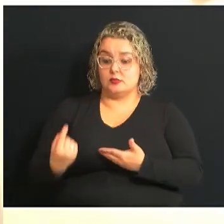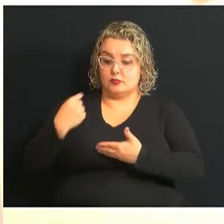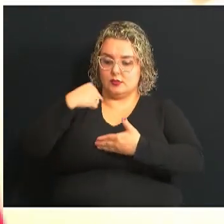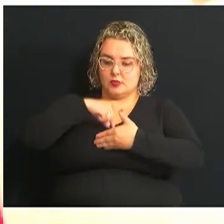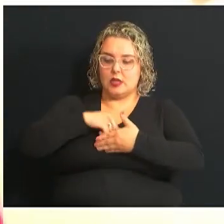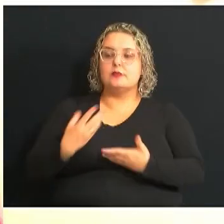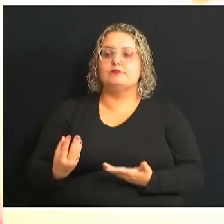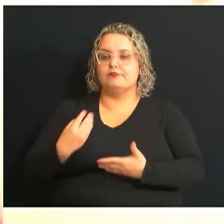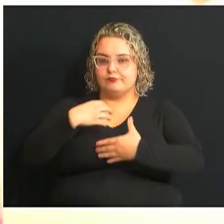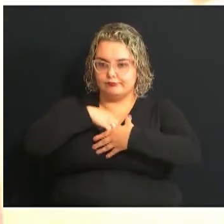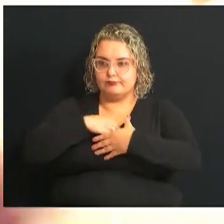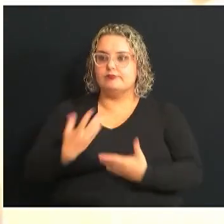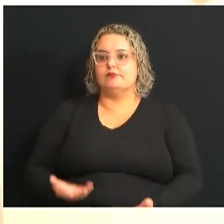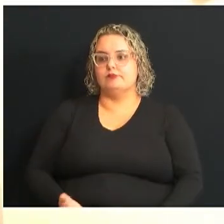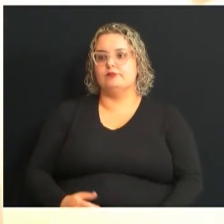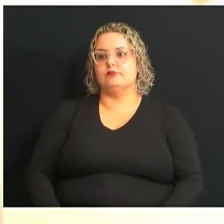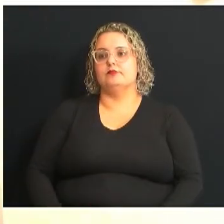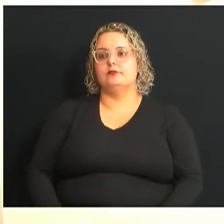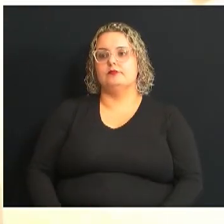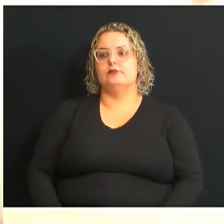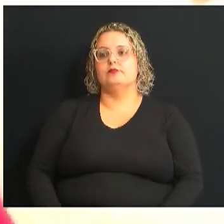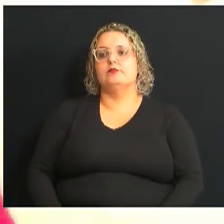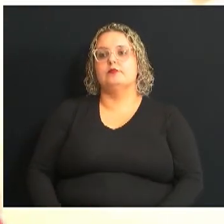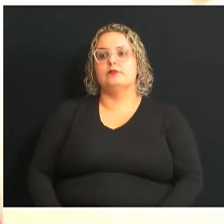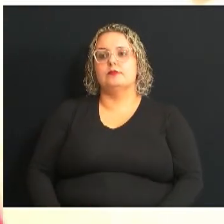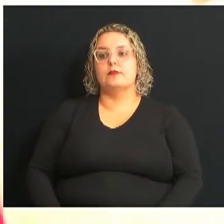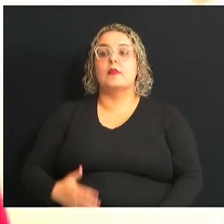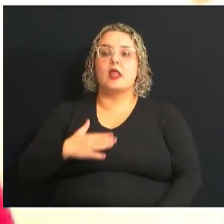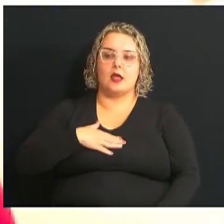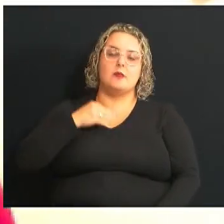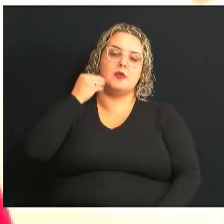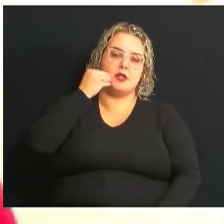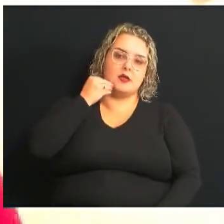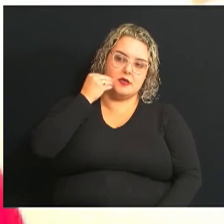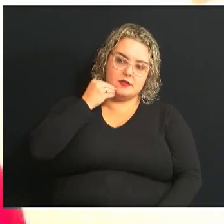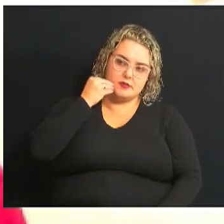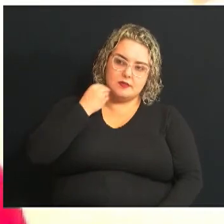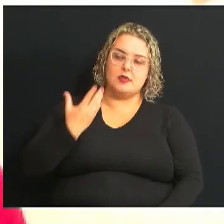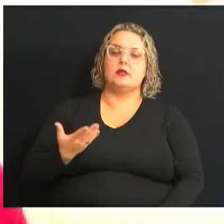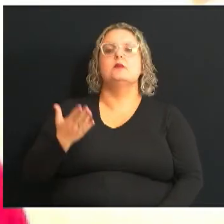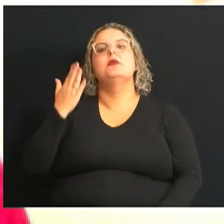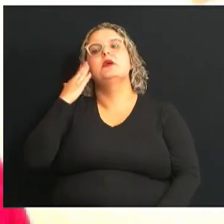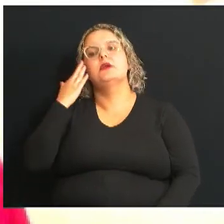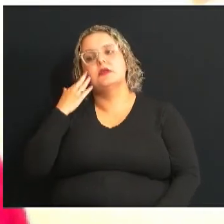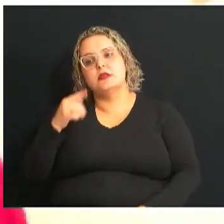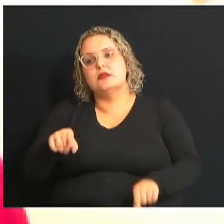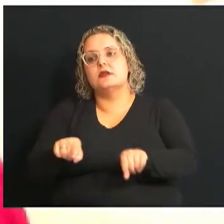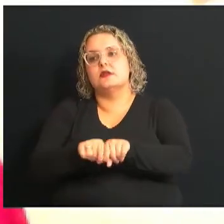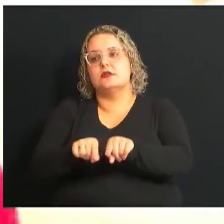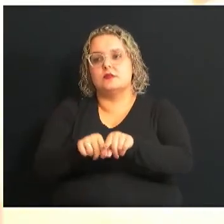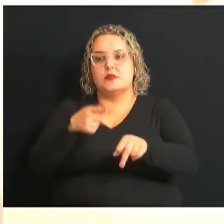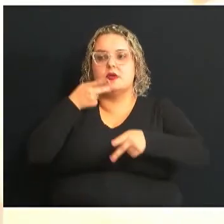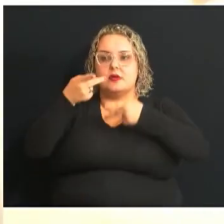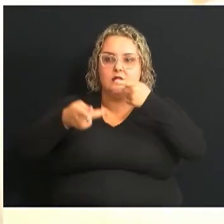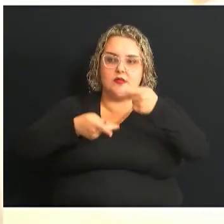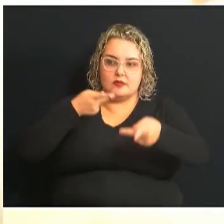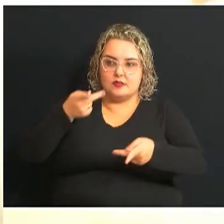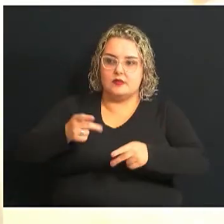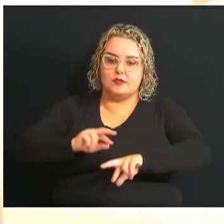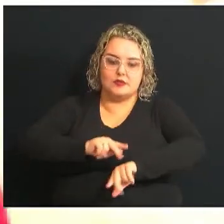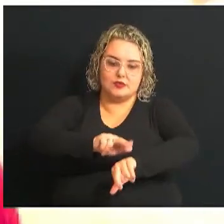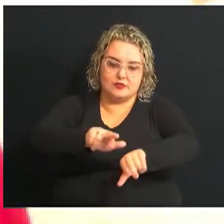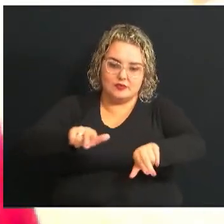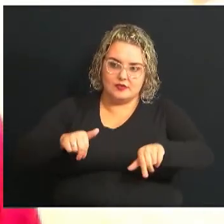ele é autoral, né? E é sobre a minha experiência, mas eu também sei que, ao mesmo tempo, eu falo de muitos, eu falo